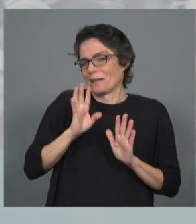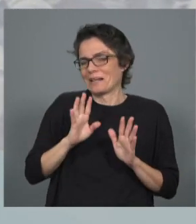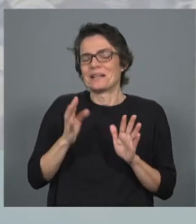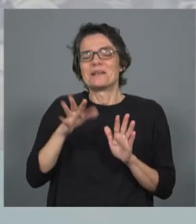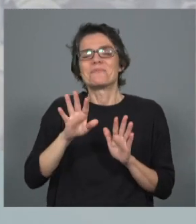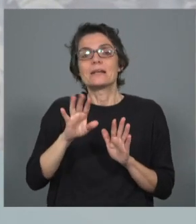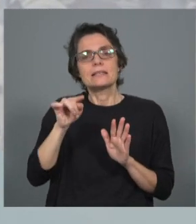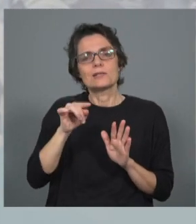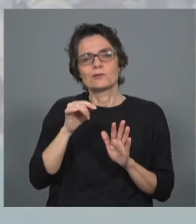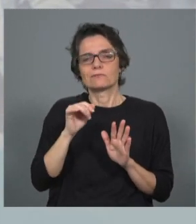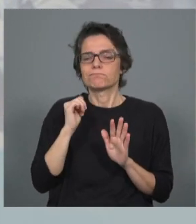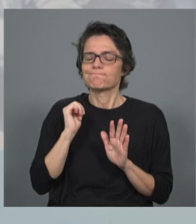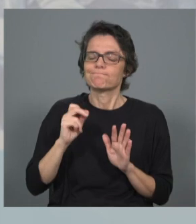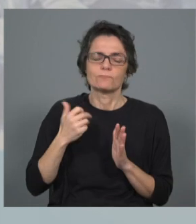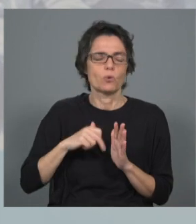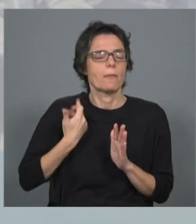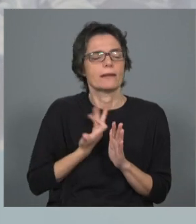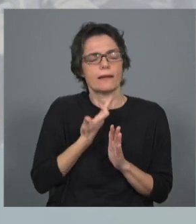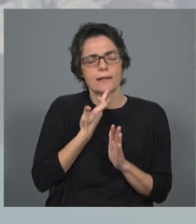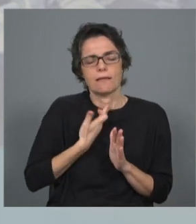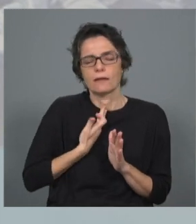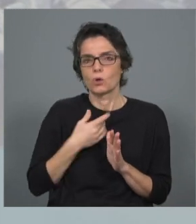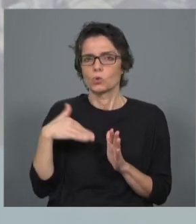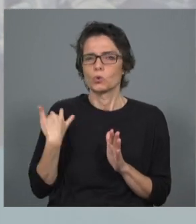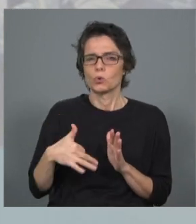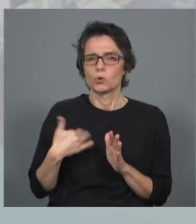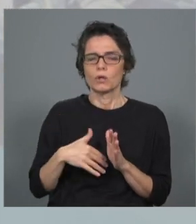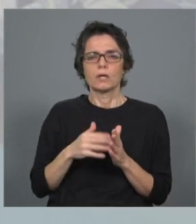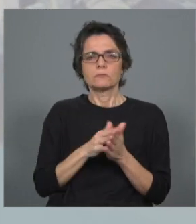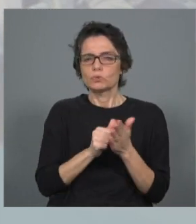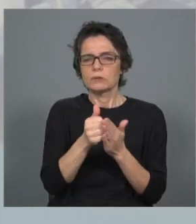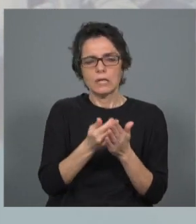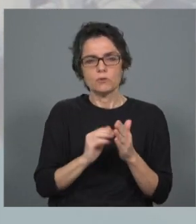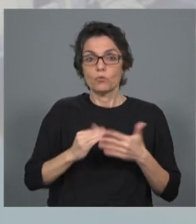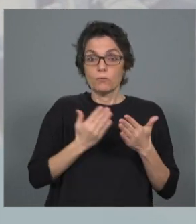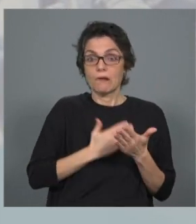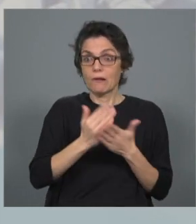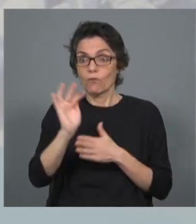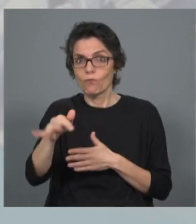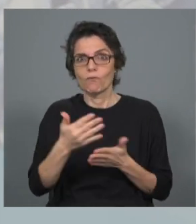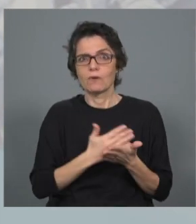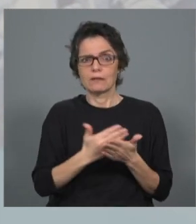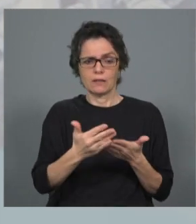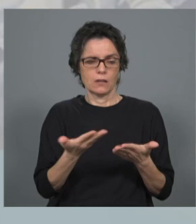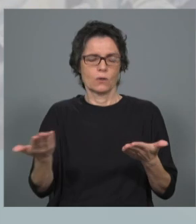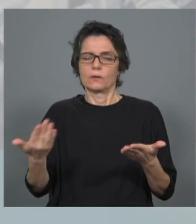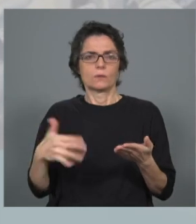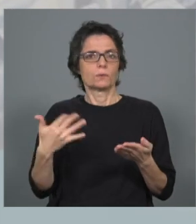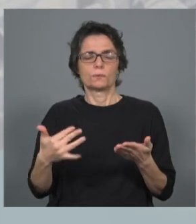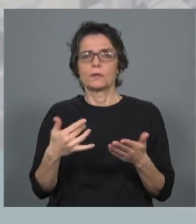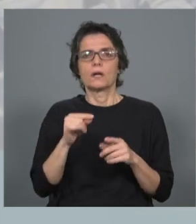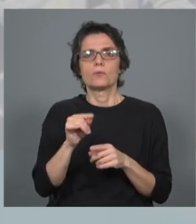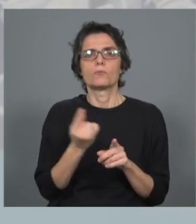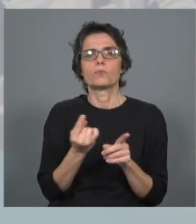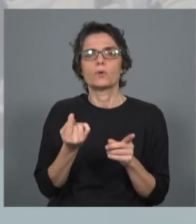porque é um privilégio grande poder ter tido contacto com os textos do princípio ao fim, perceber a maneira como dentro da